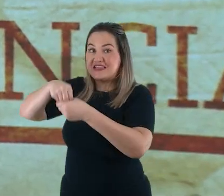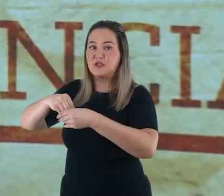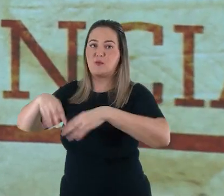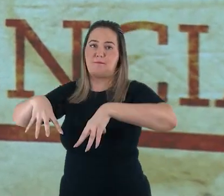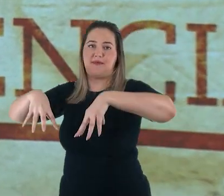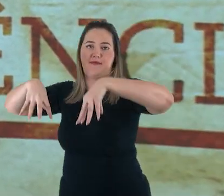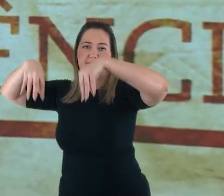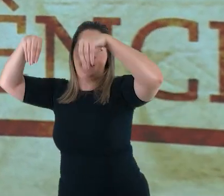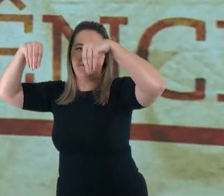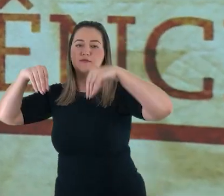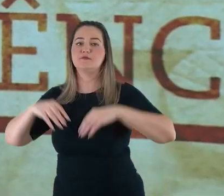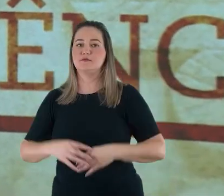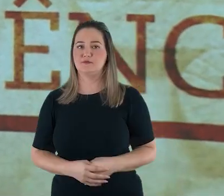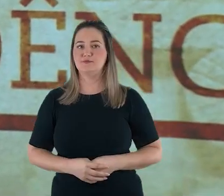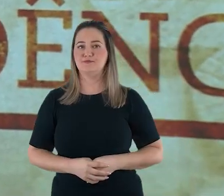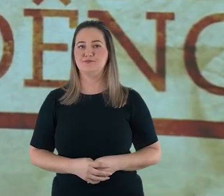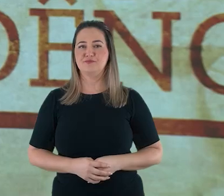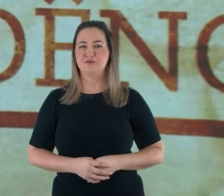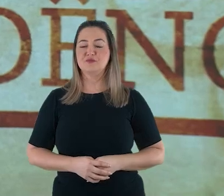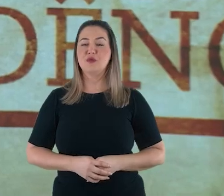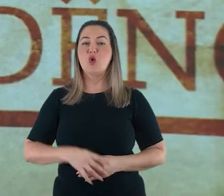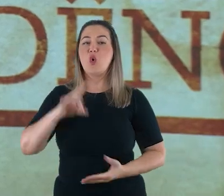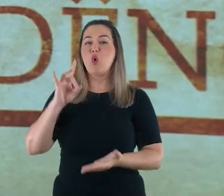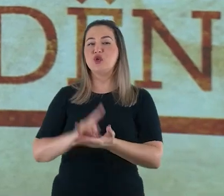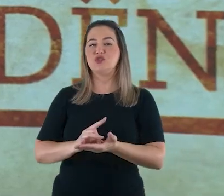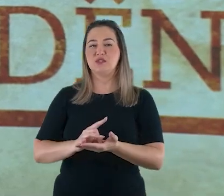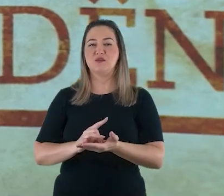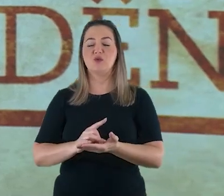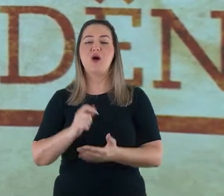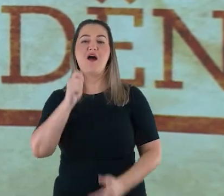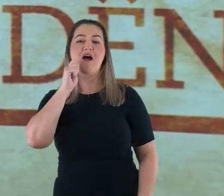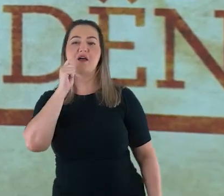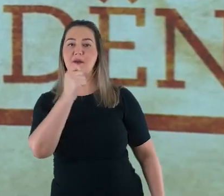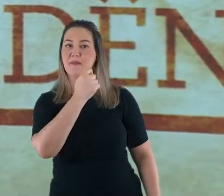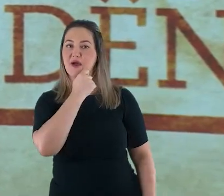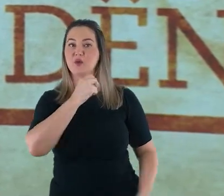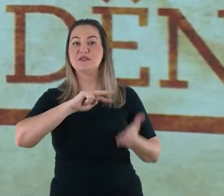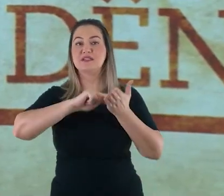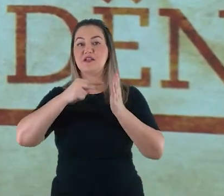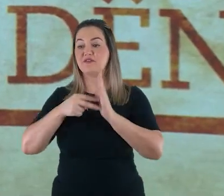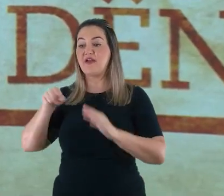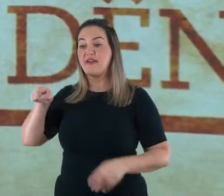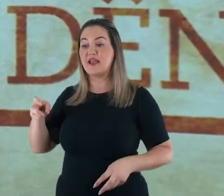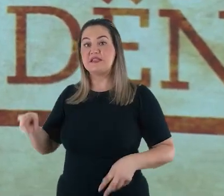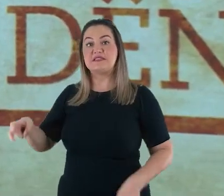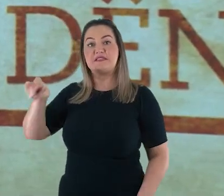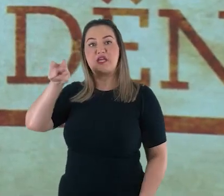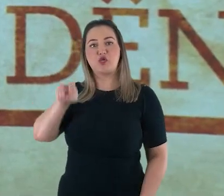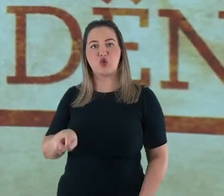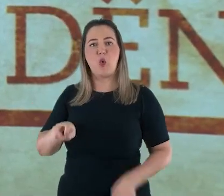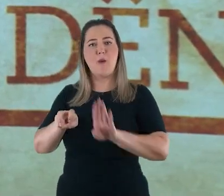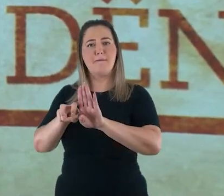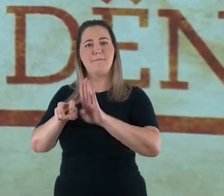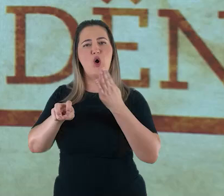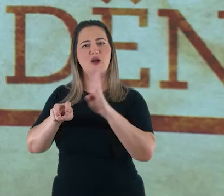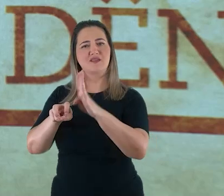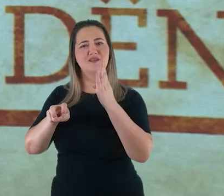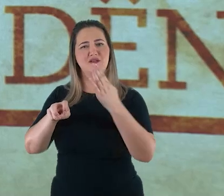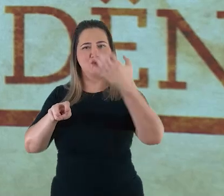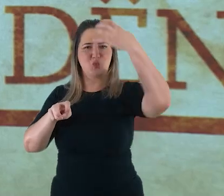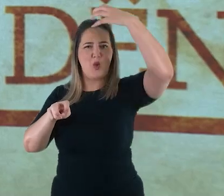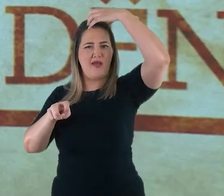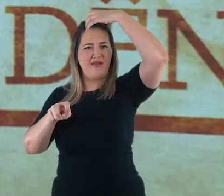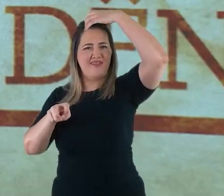original aramaico é dito que Daniel sentou-se, o verbo sentar é subtendido, à porta do rei. Viu? Ele